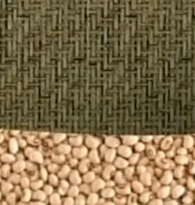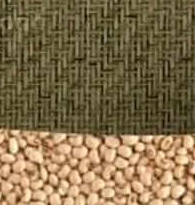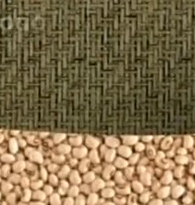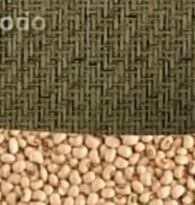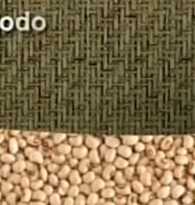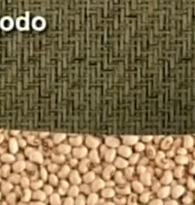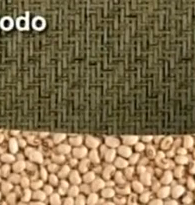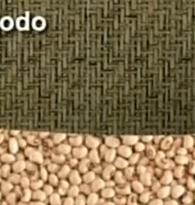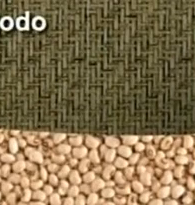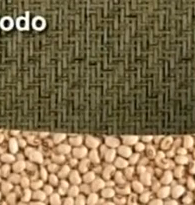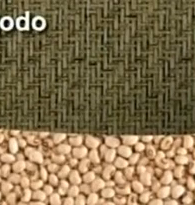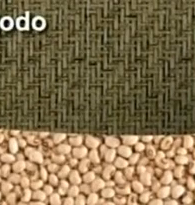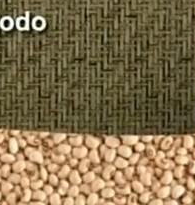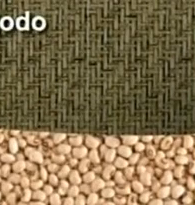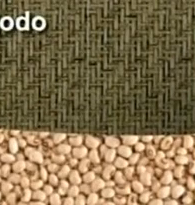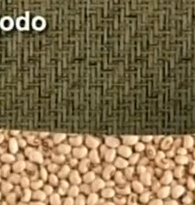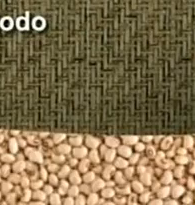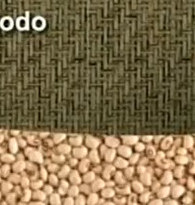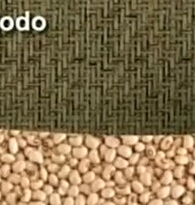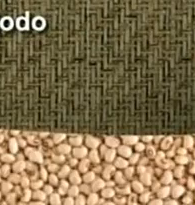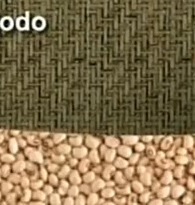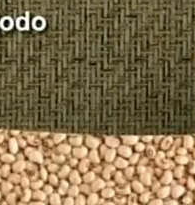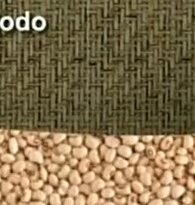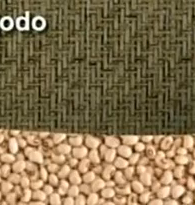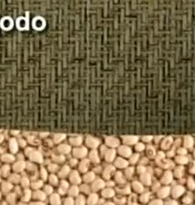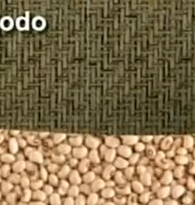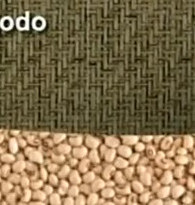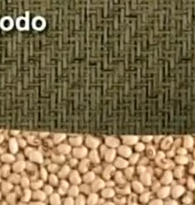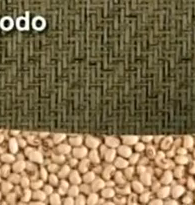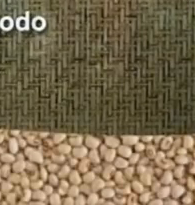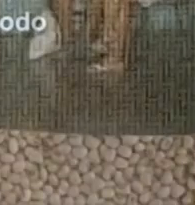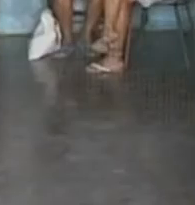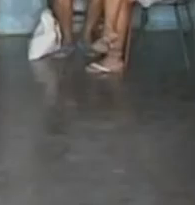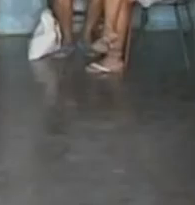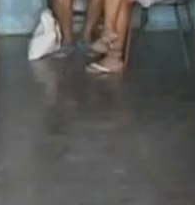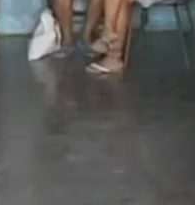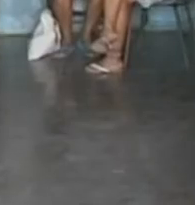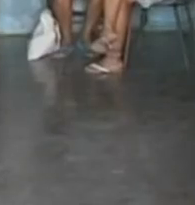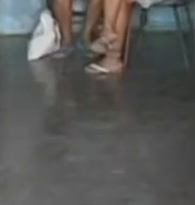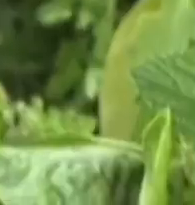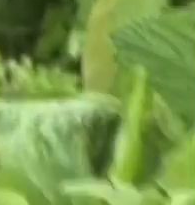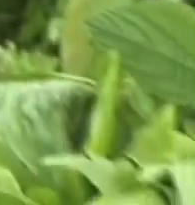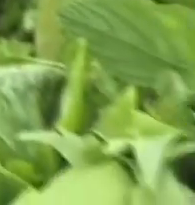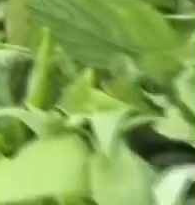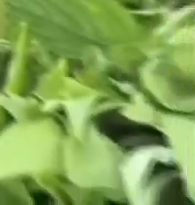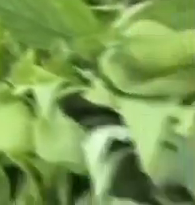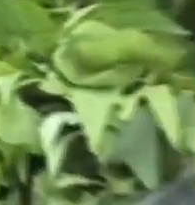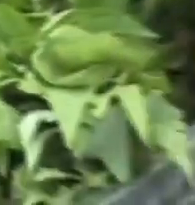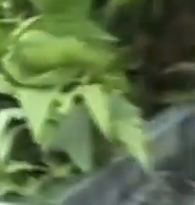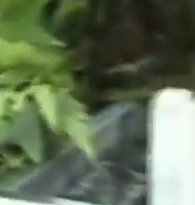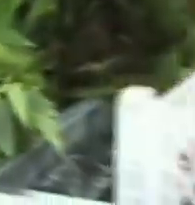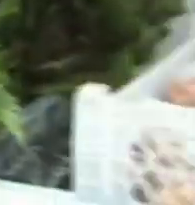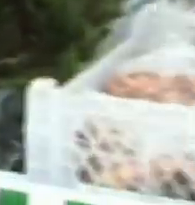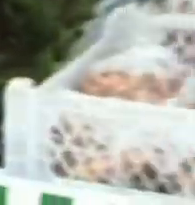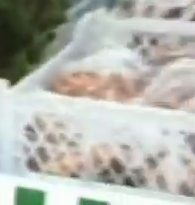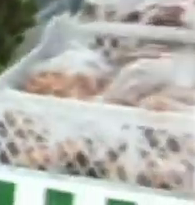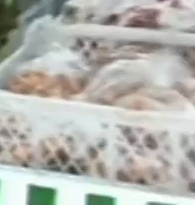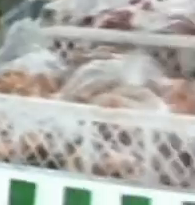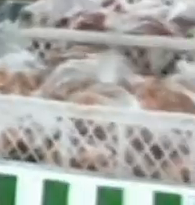se documentam as é são políticas públicas e criam organizações produtivas